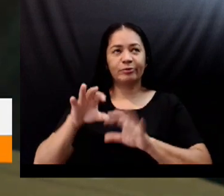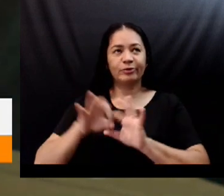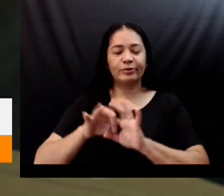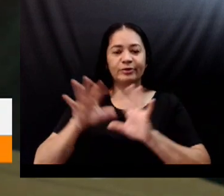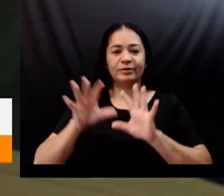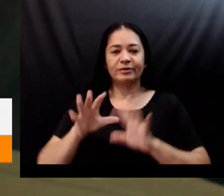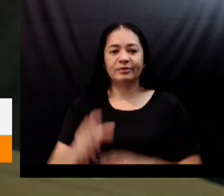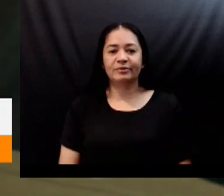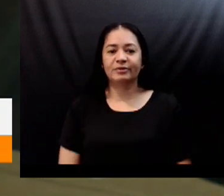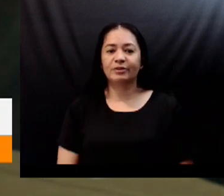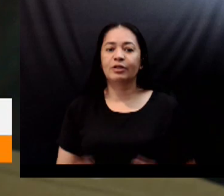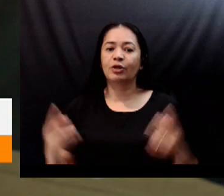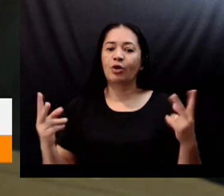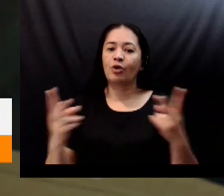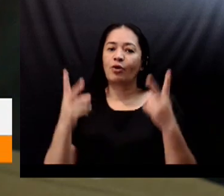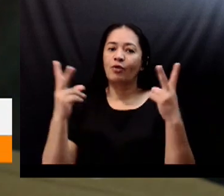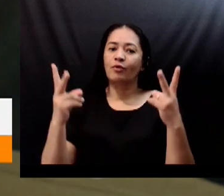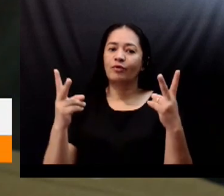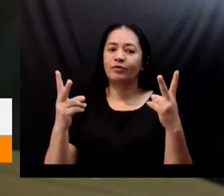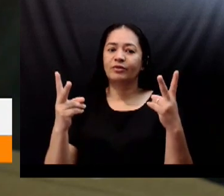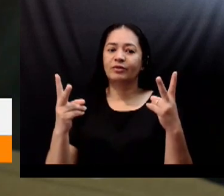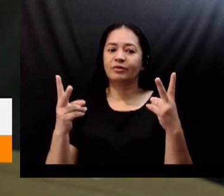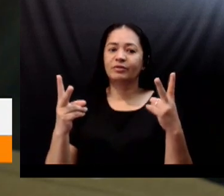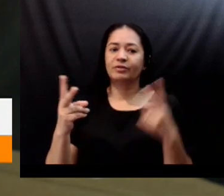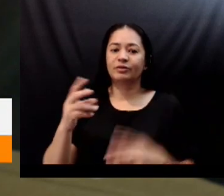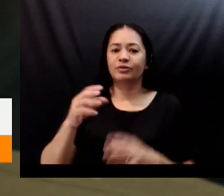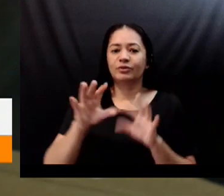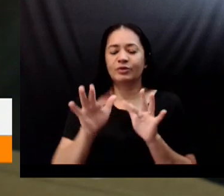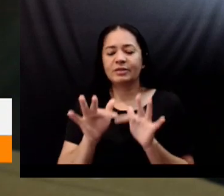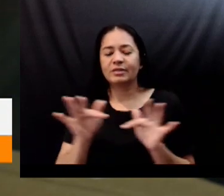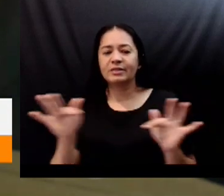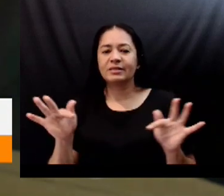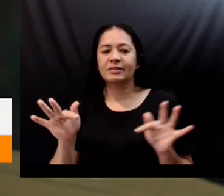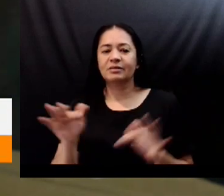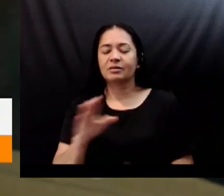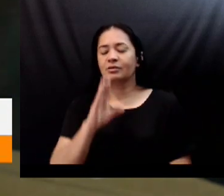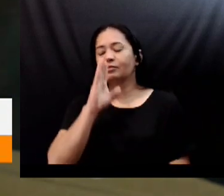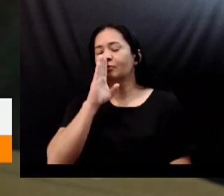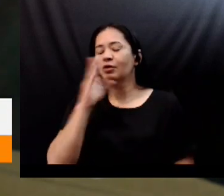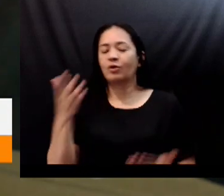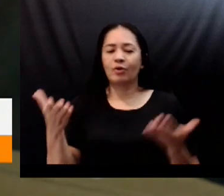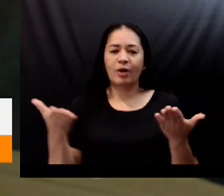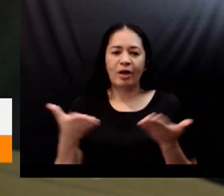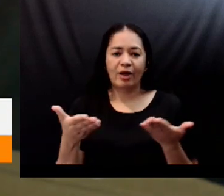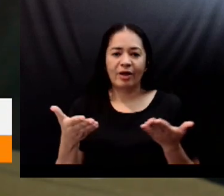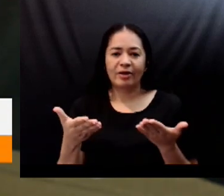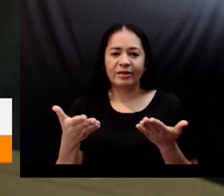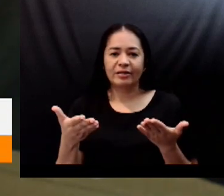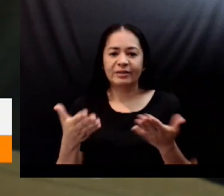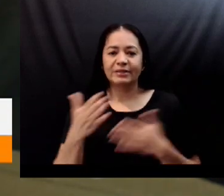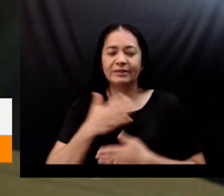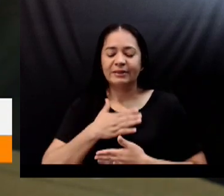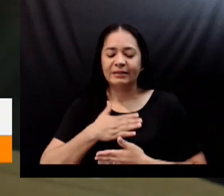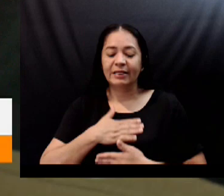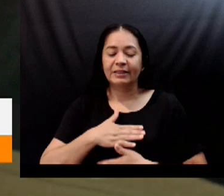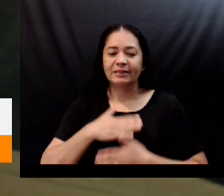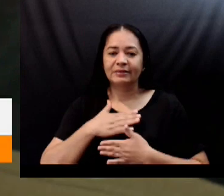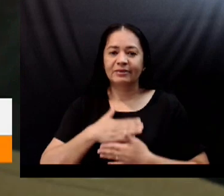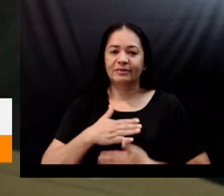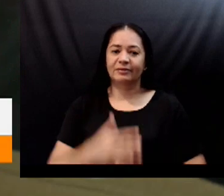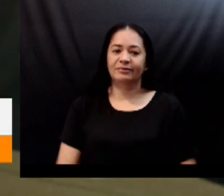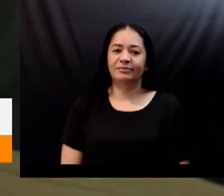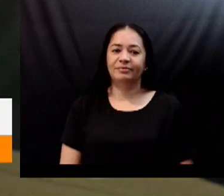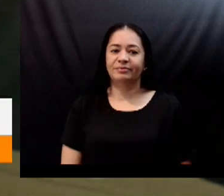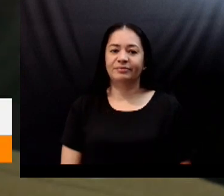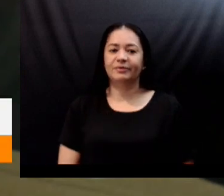valor do simples, do silêncio, do agora, descansar. O programa de hoje já